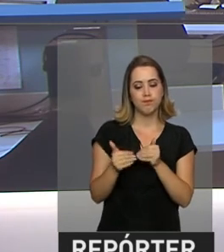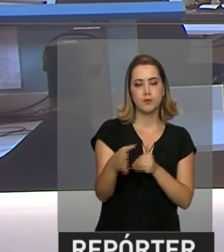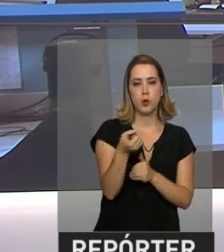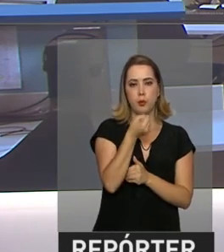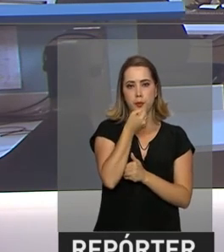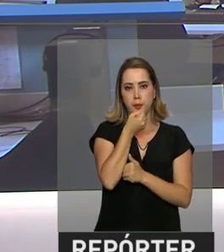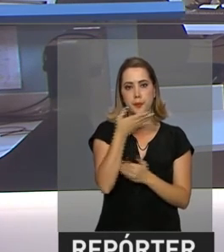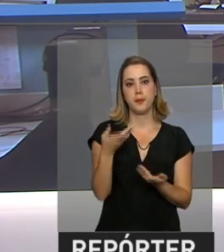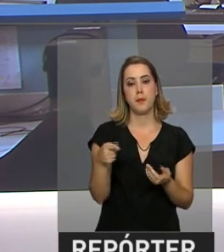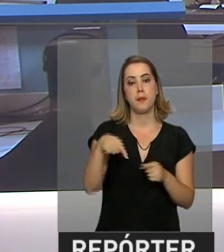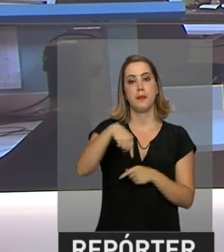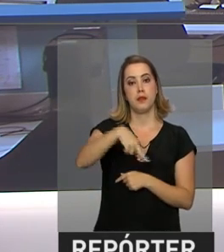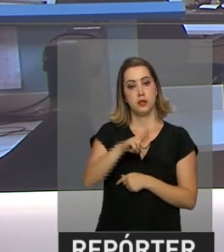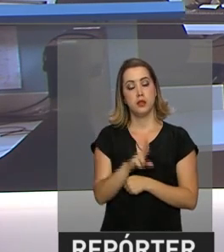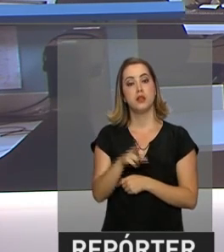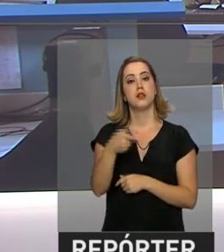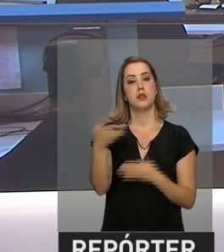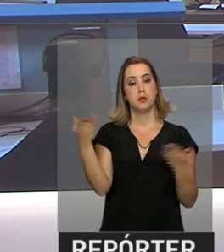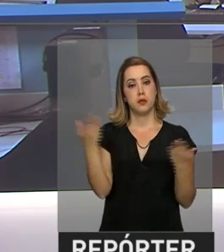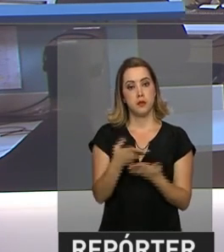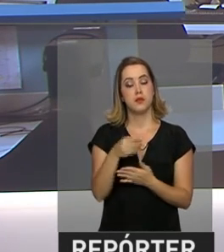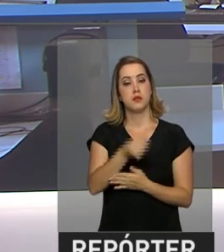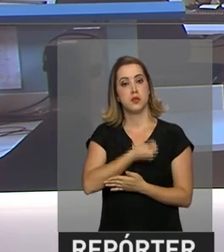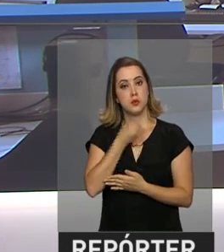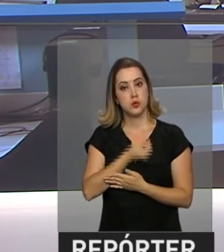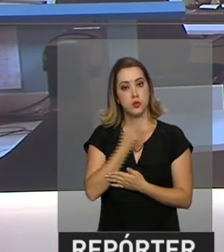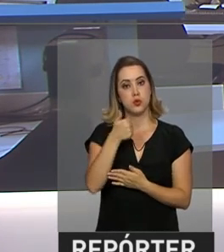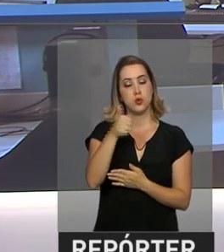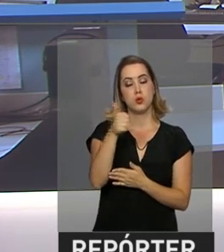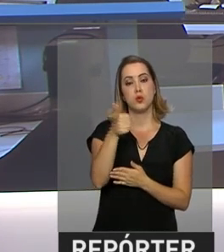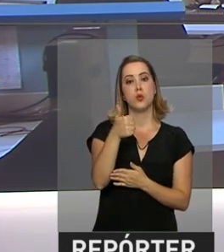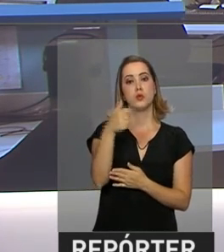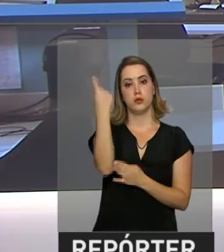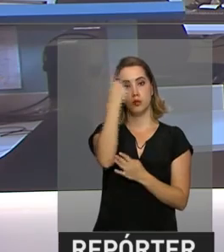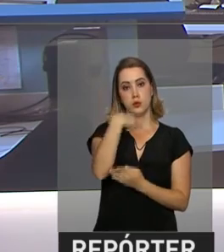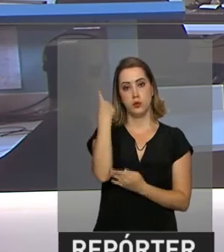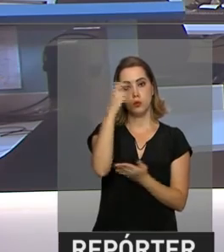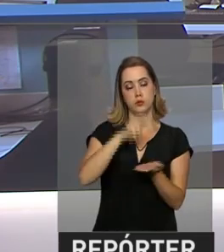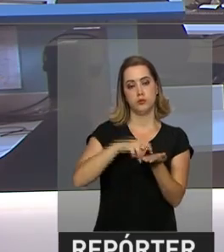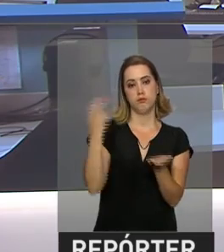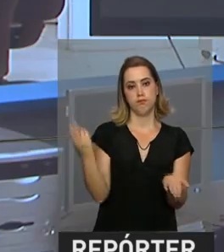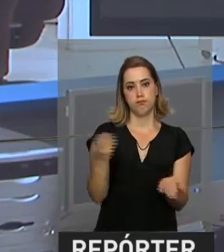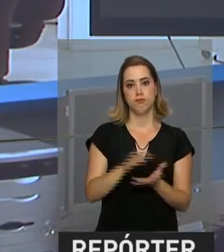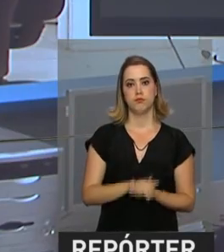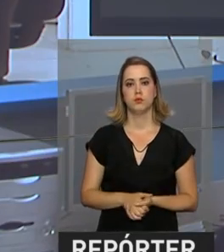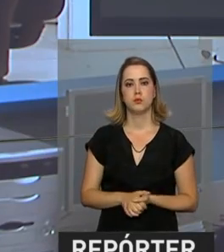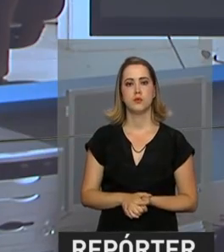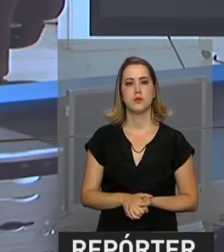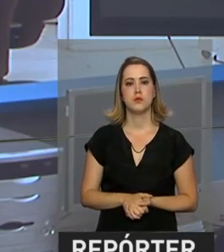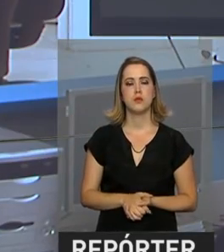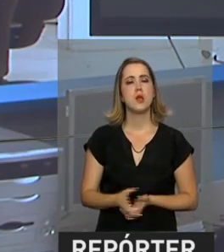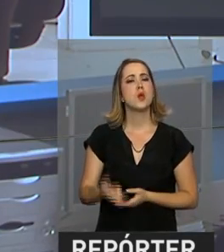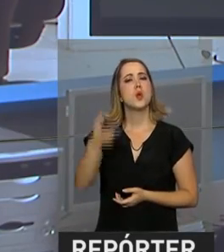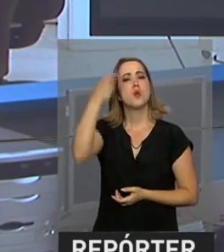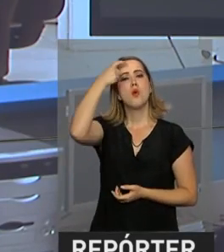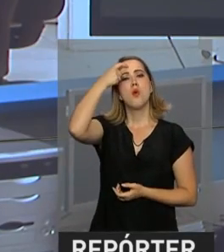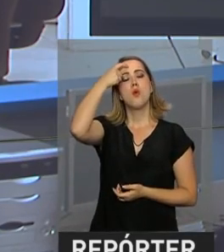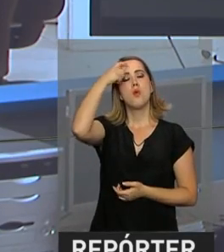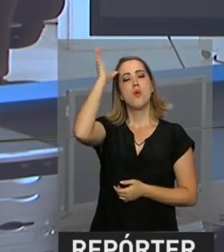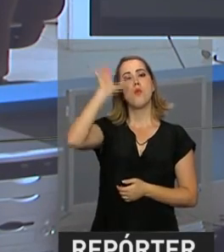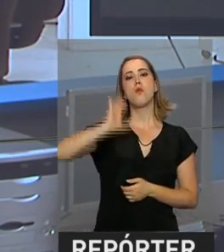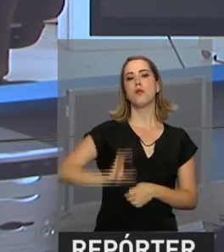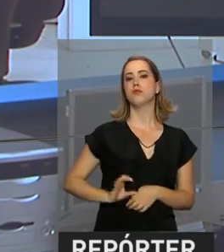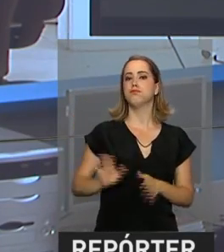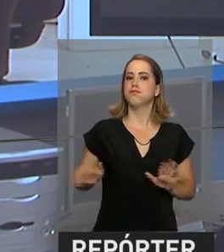rbr deve transmitir ao vivo o discurso do presidente a partir das 11 horas da manhã conscientizar o cidadão